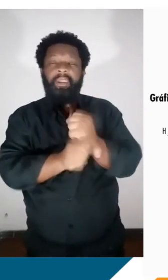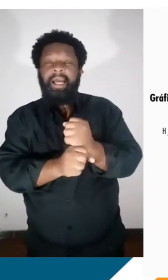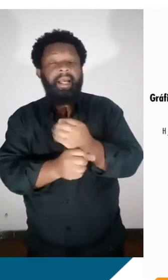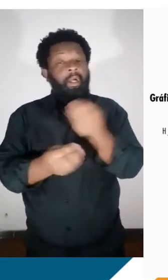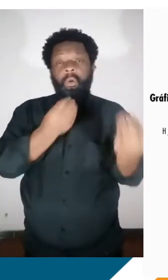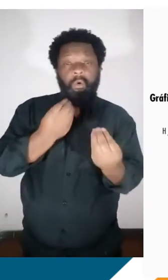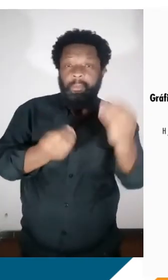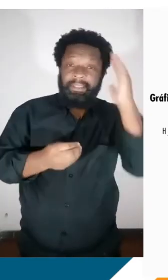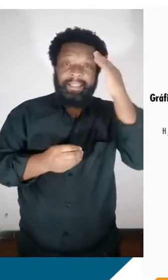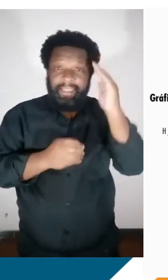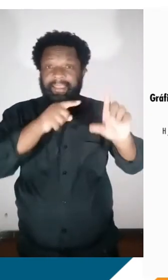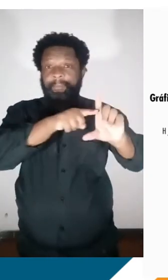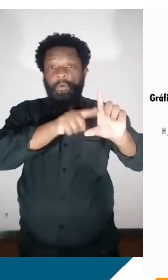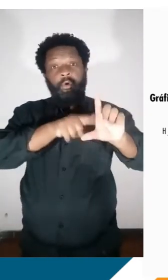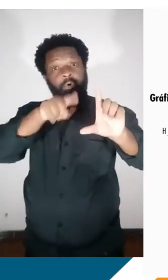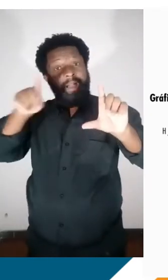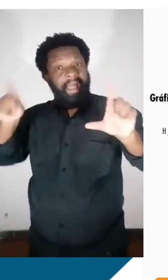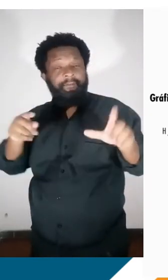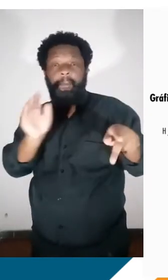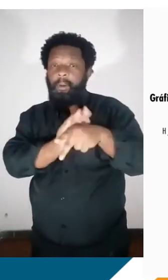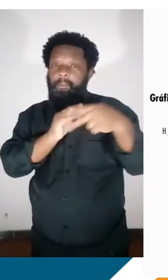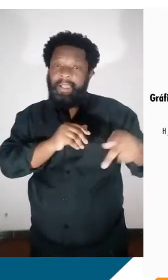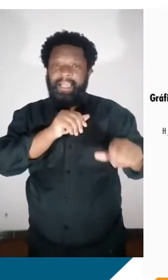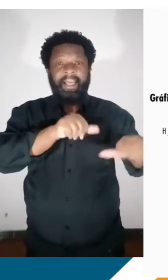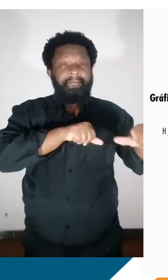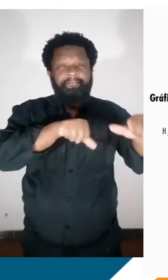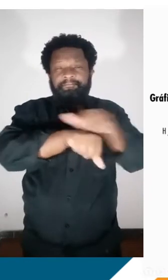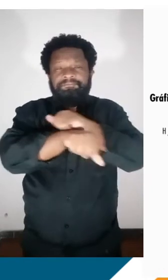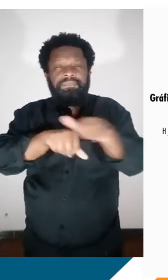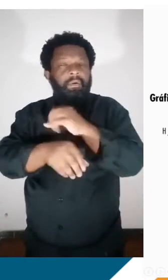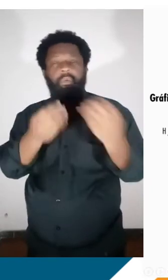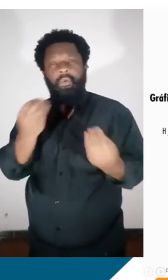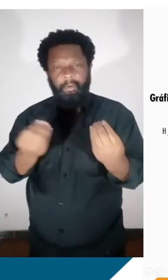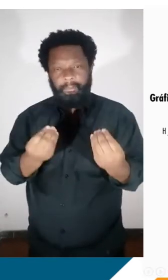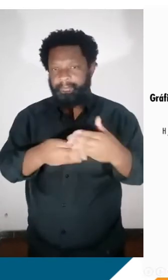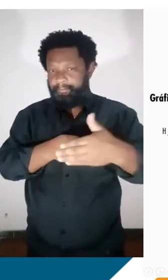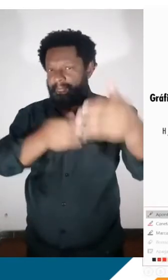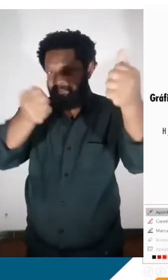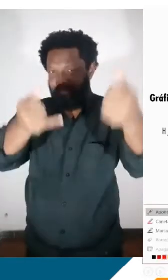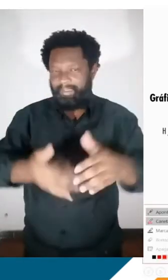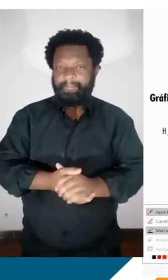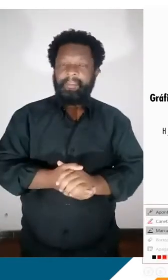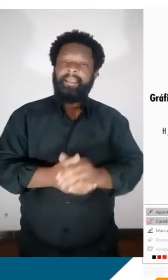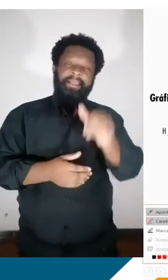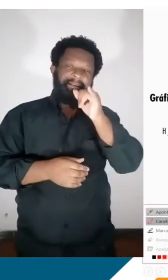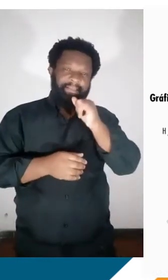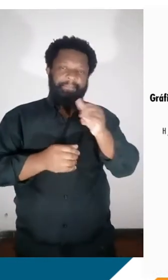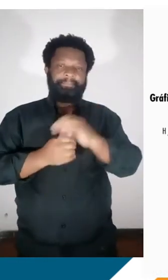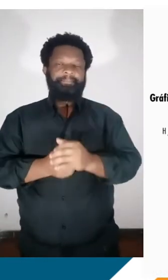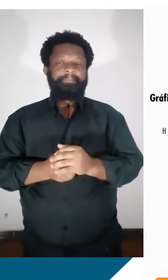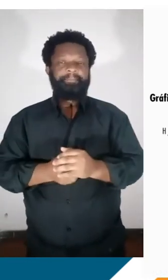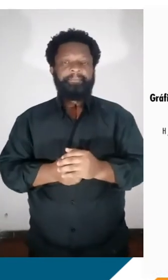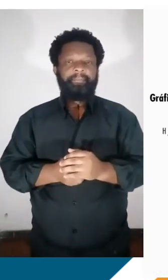pode interpretar gráficos dessa variação de entalpia, né? Então vamos fazer o seguinte exercício aqui, tá